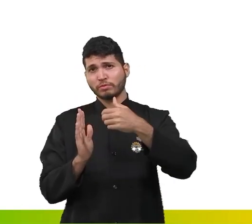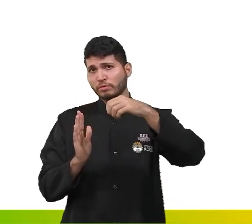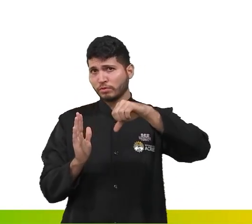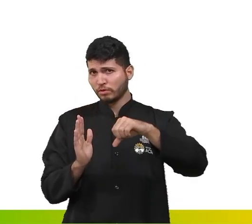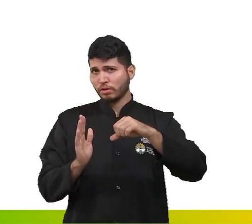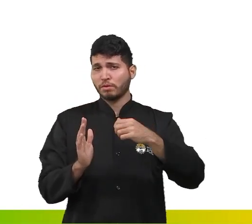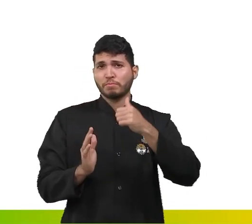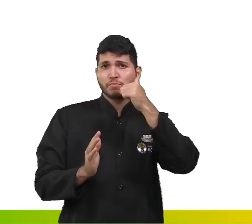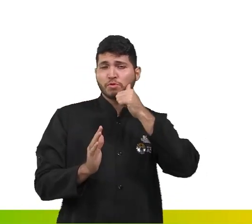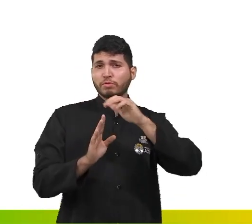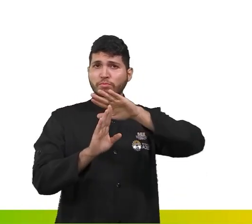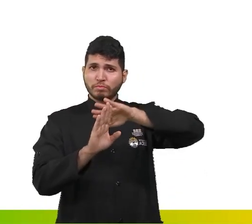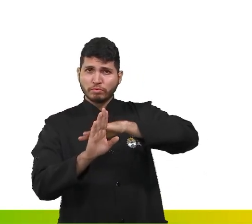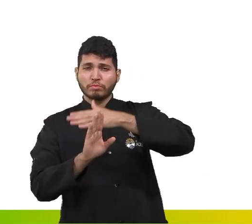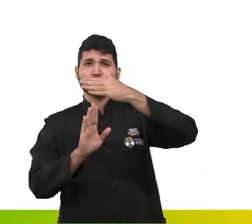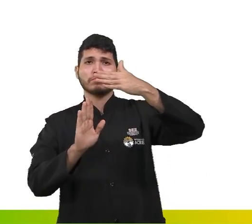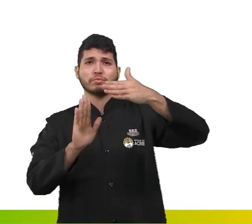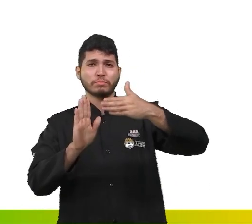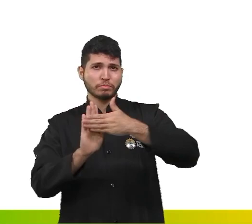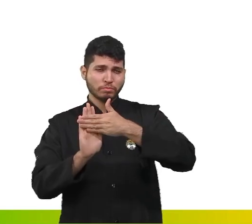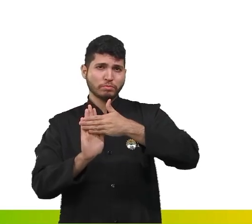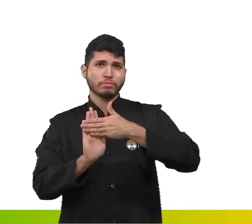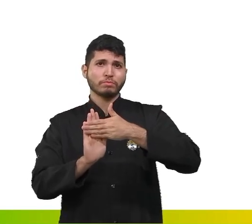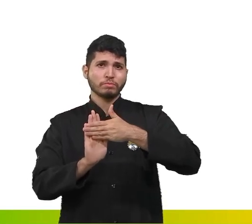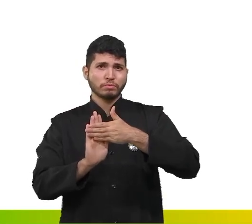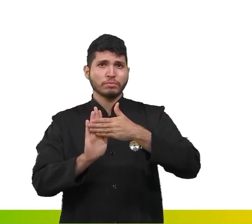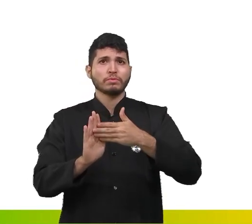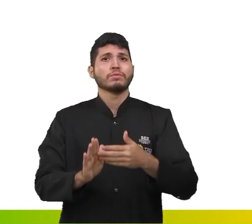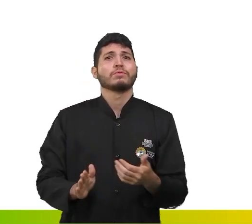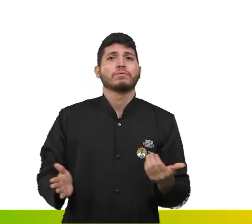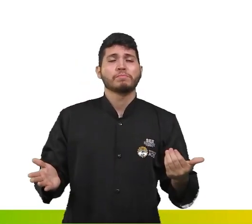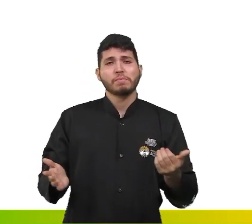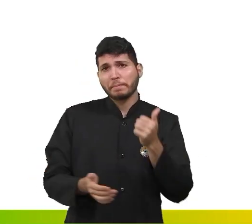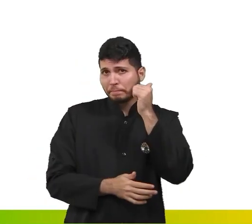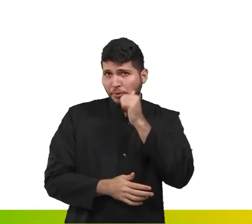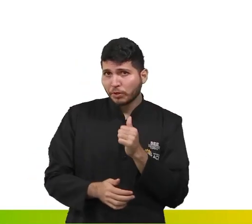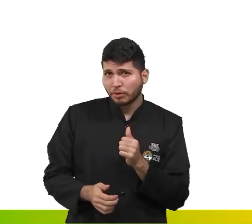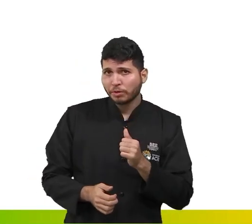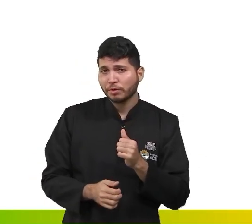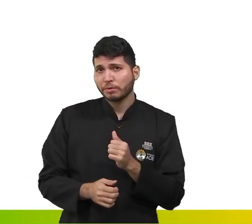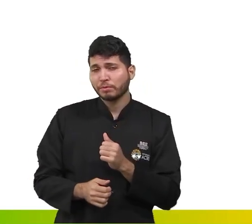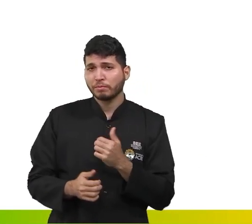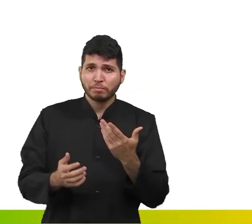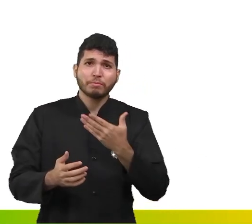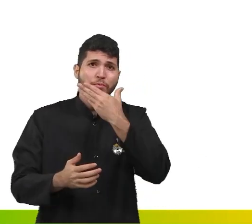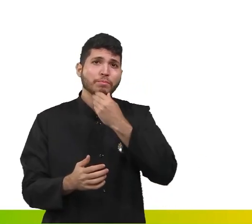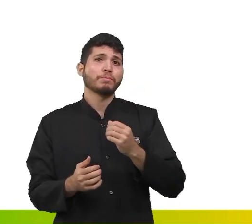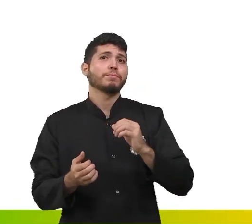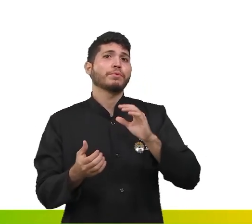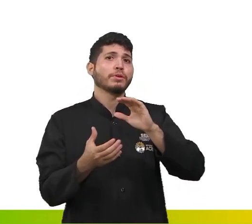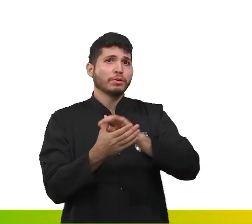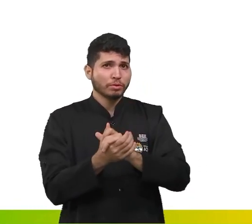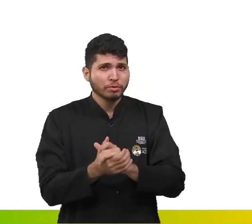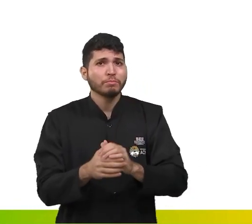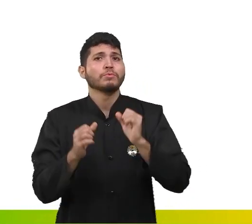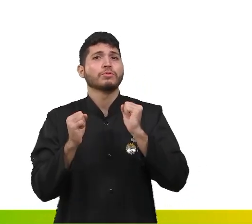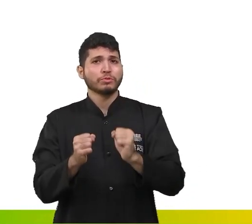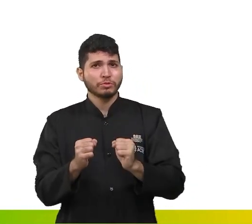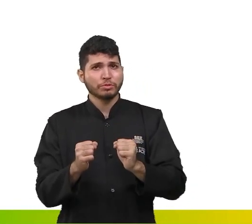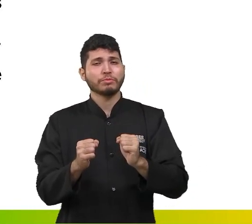adúltera, a mulher que traía o marido podia matar ela e não recebia praticamente nenhum tipo de pena.